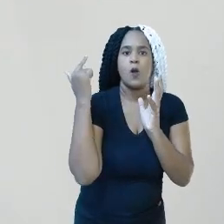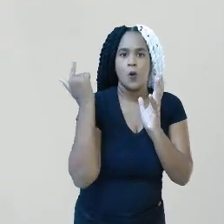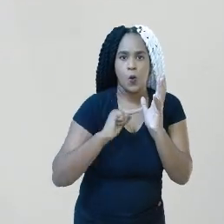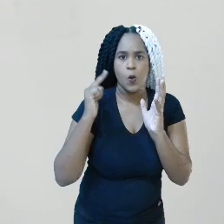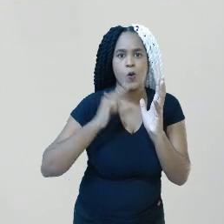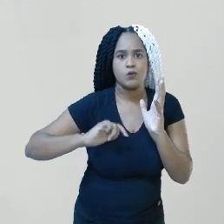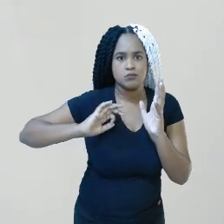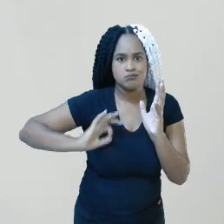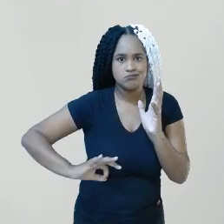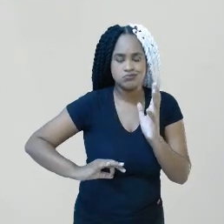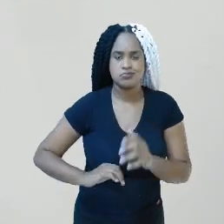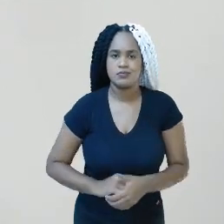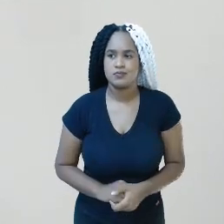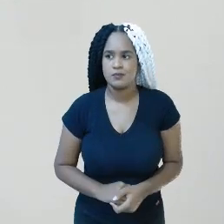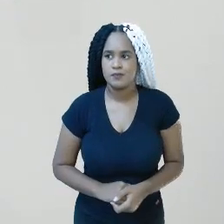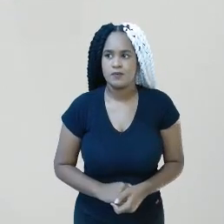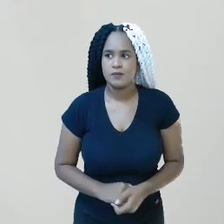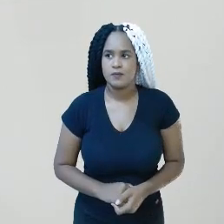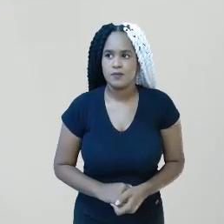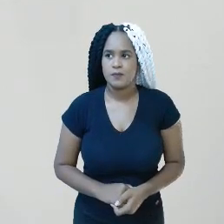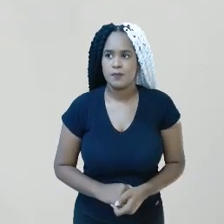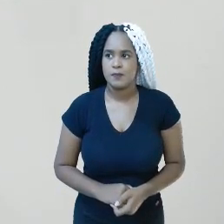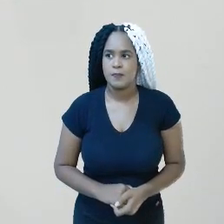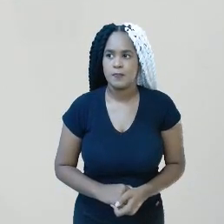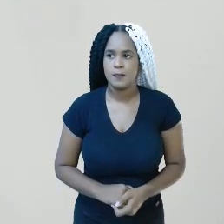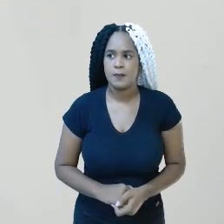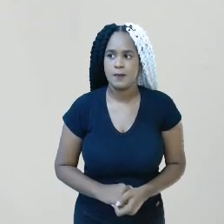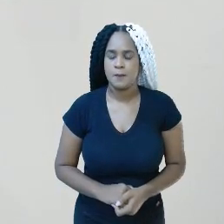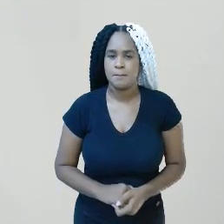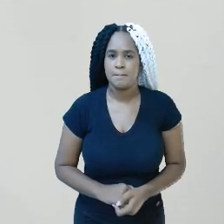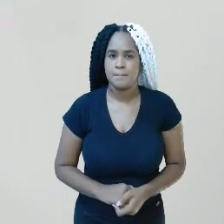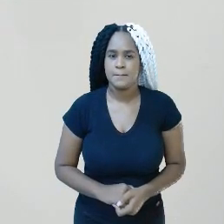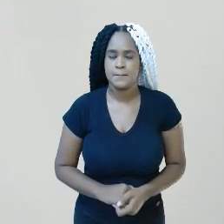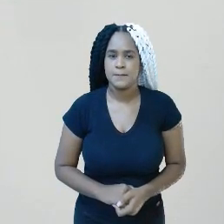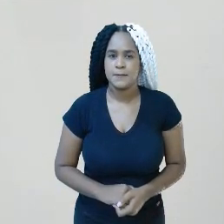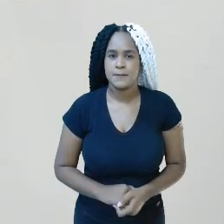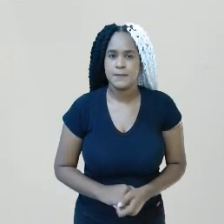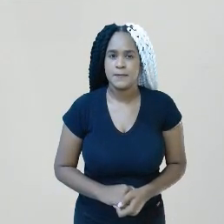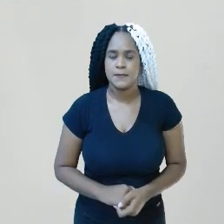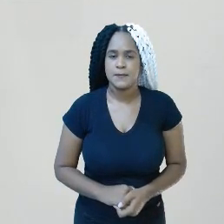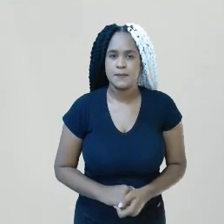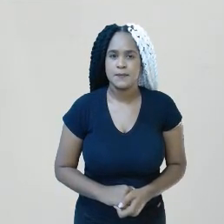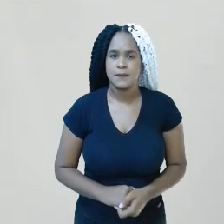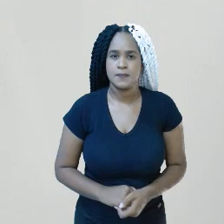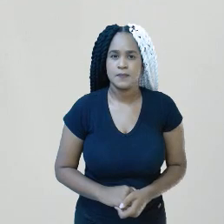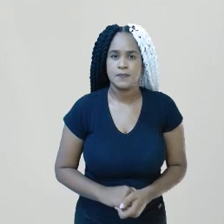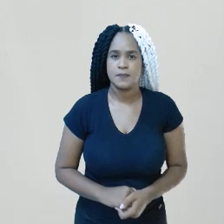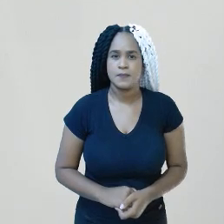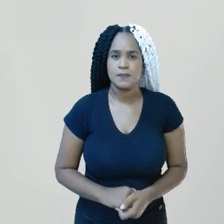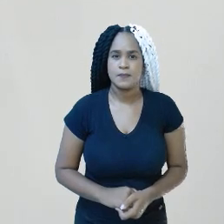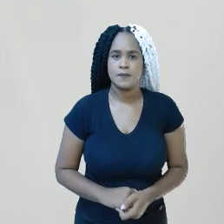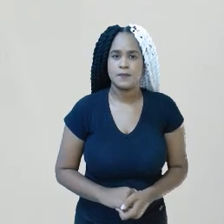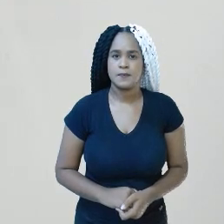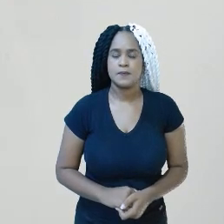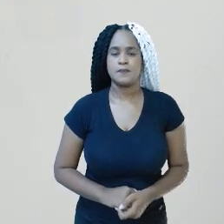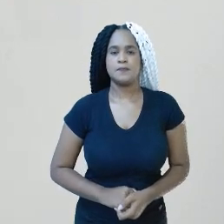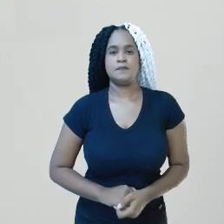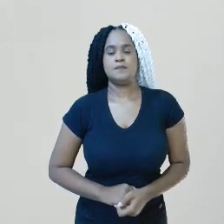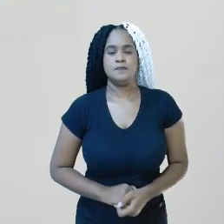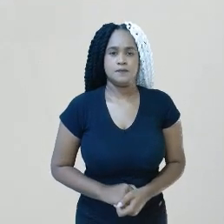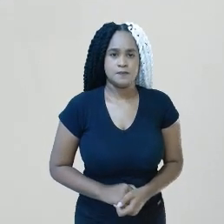tá? Eu gostaria de voltar... tem um esquema que eu coloquei, eu acho que está depois disso, mas vamos lá.